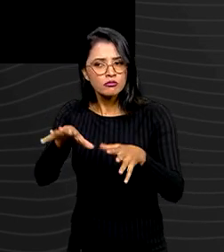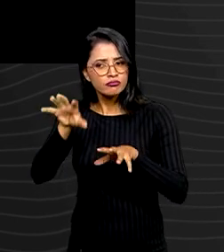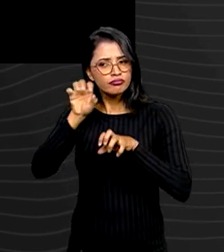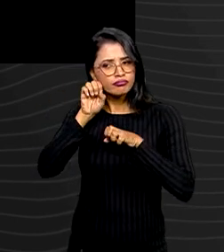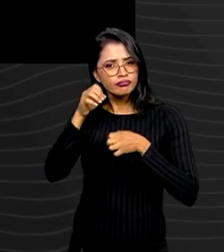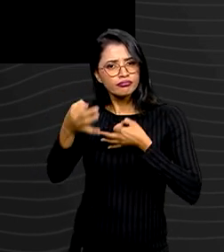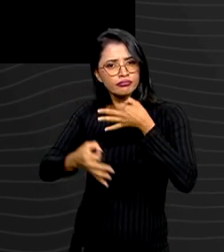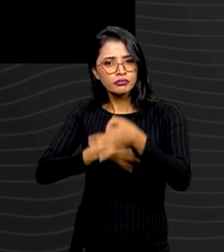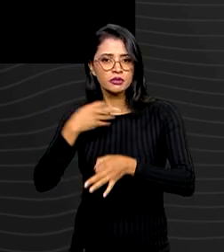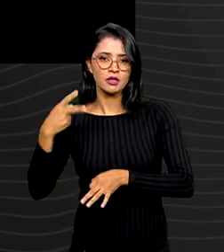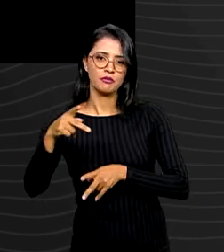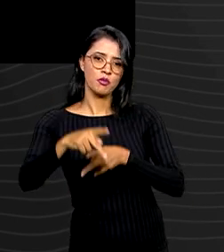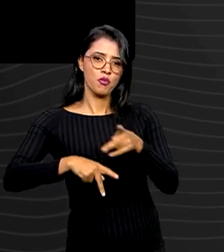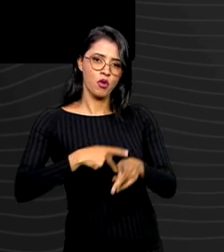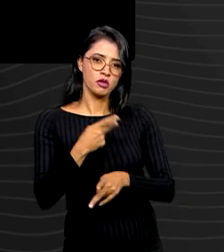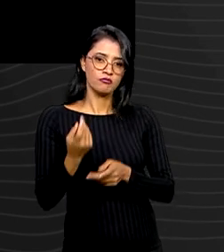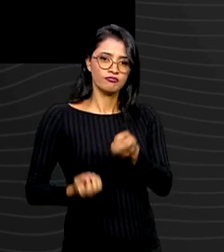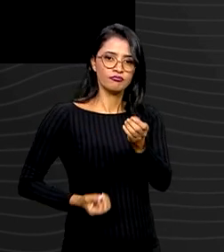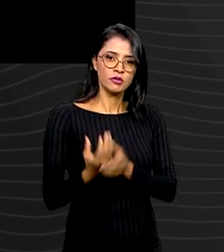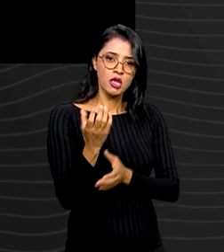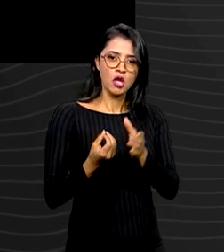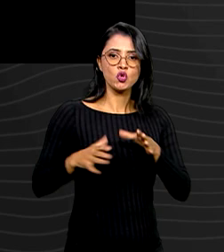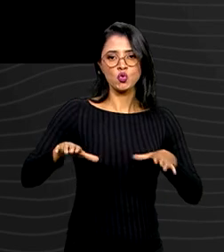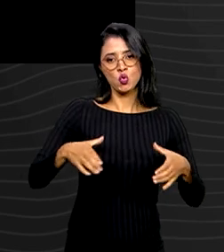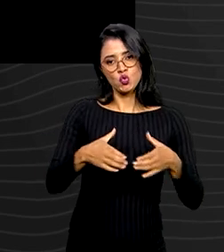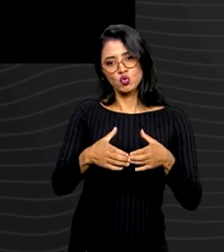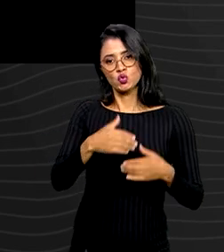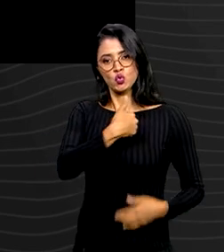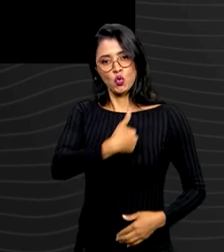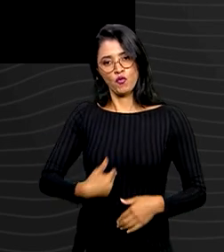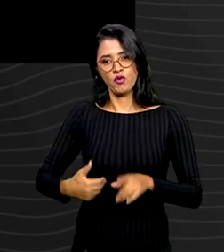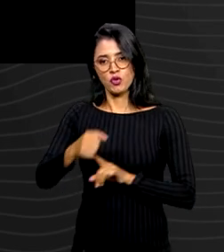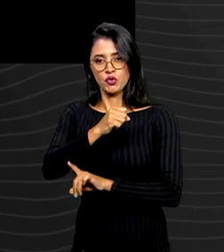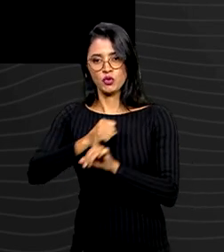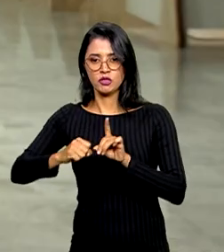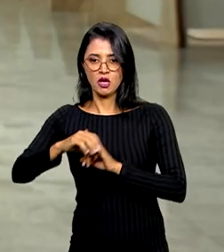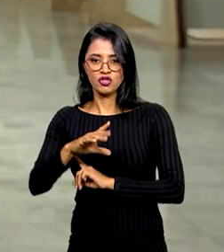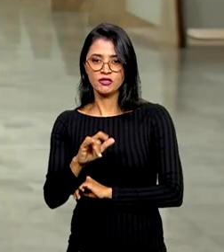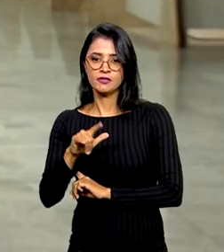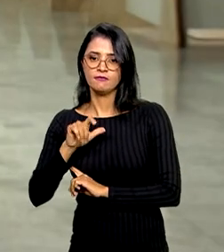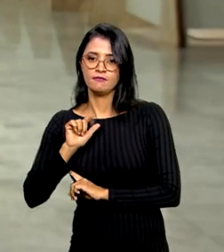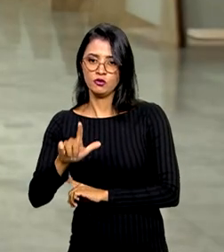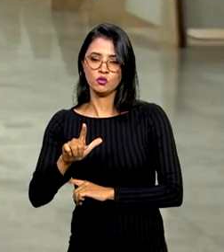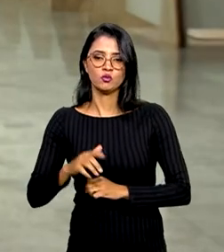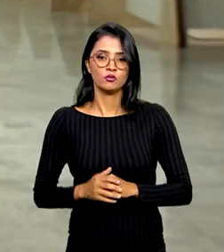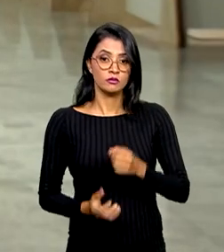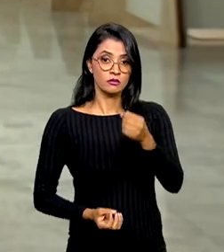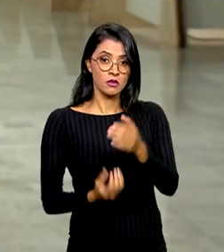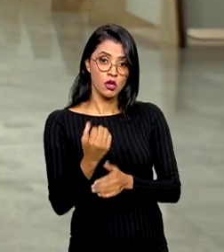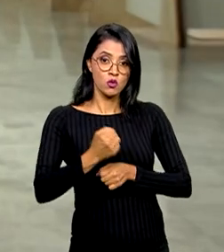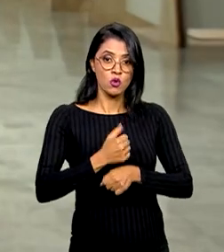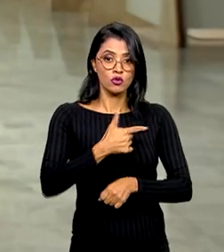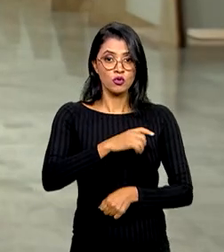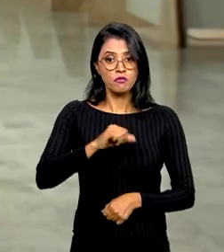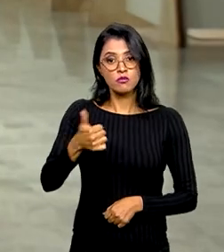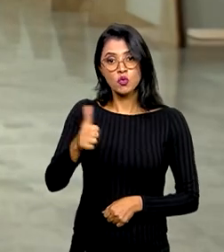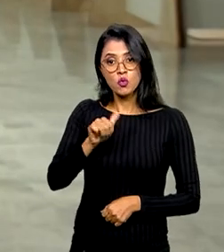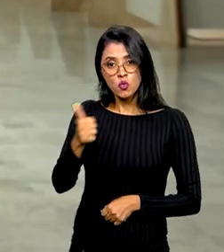da população e que será construído em conjunto por governo e sociedade civil. Criado em 2011, o